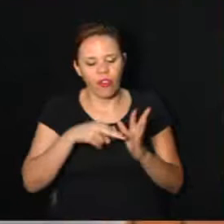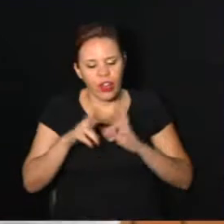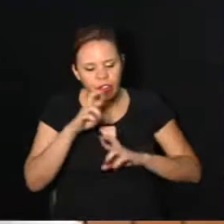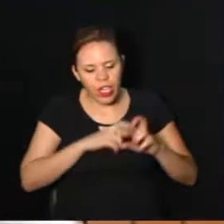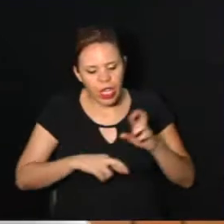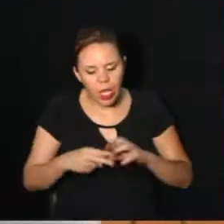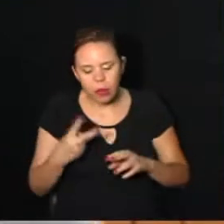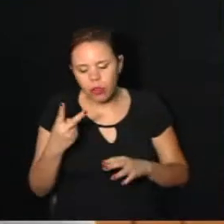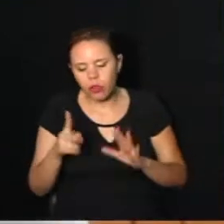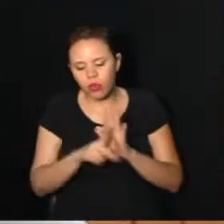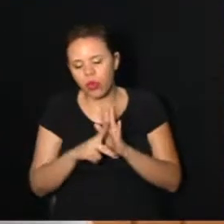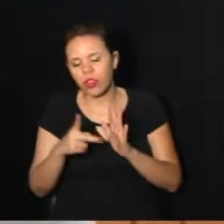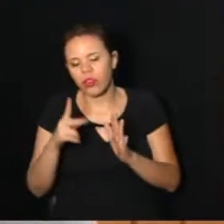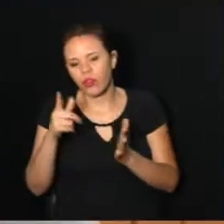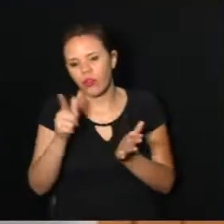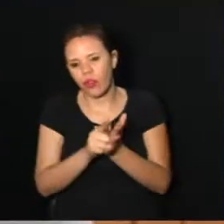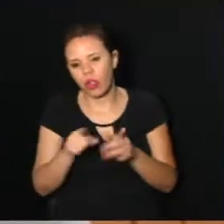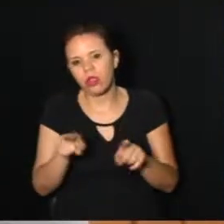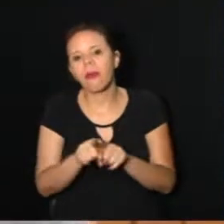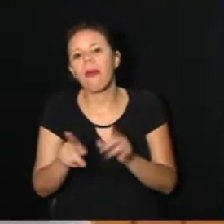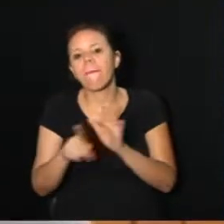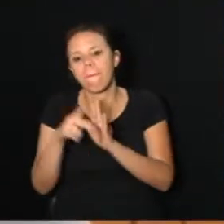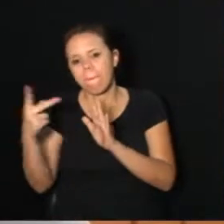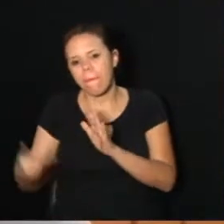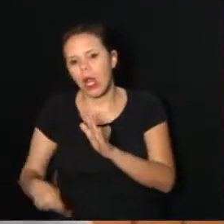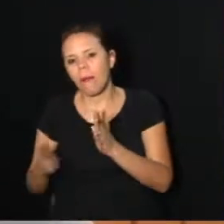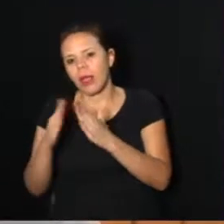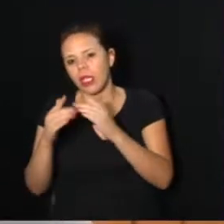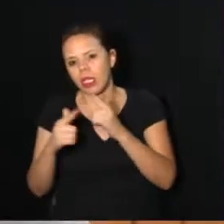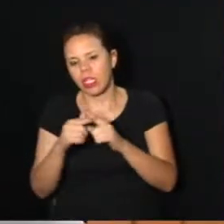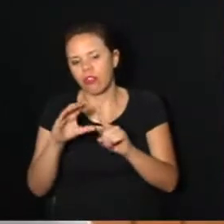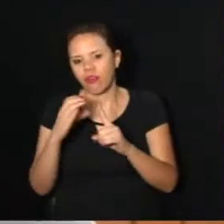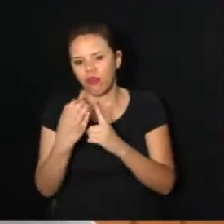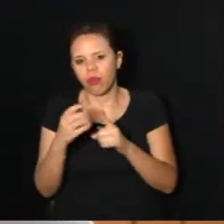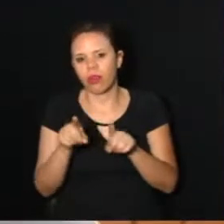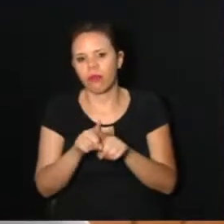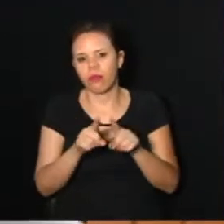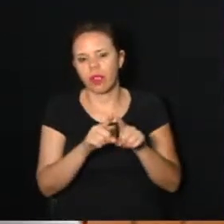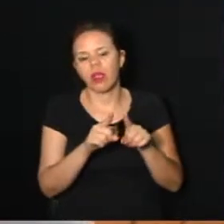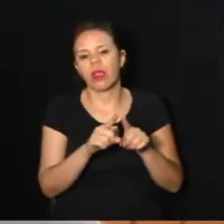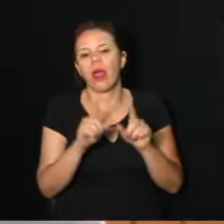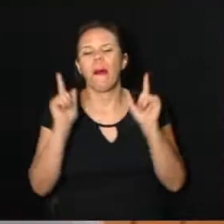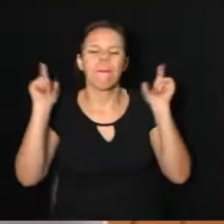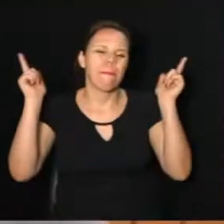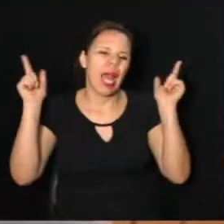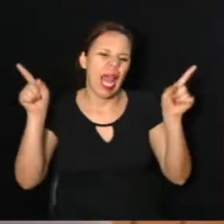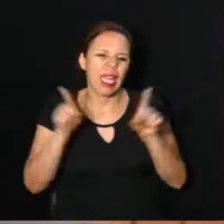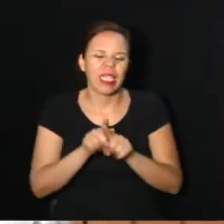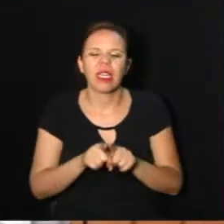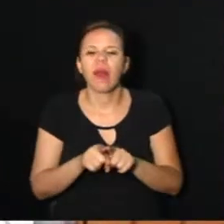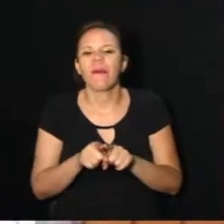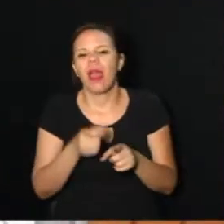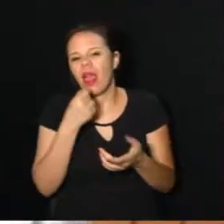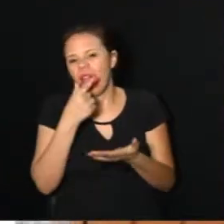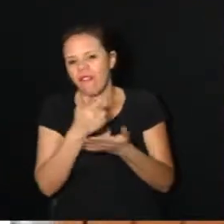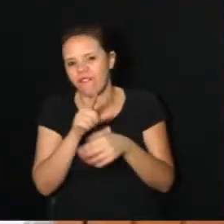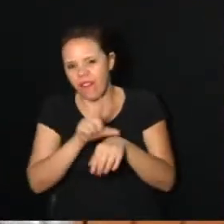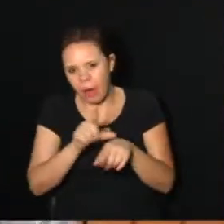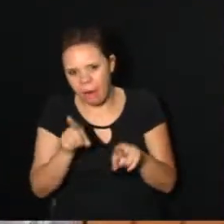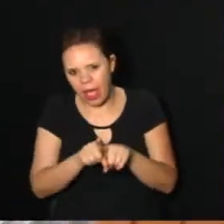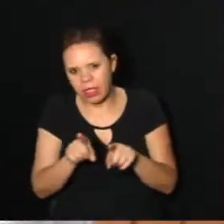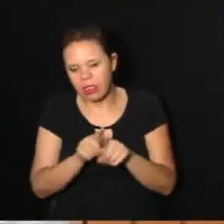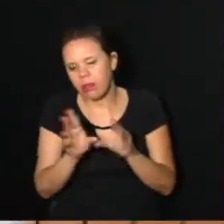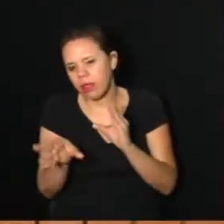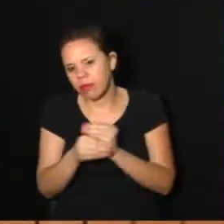tem também específicos para a igreja e local de culto, casas noturnas de salão, drogarias e farmácias complemento. Quer